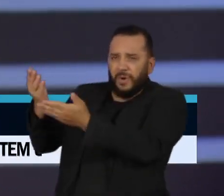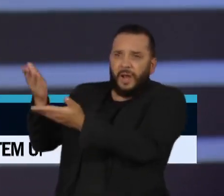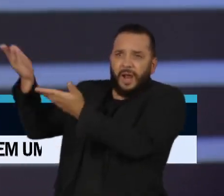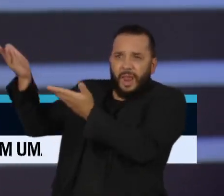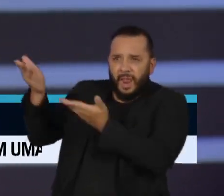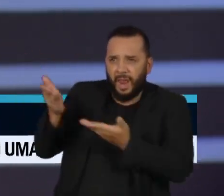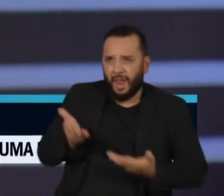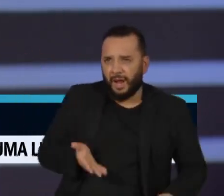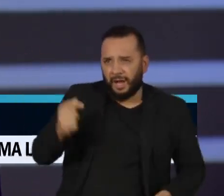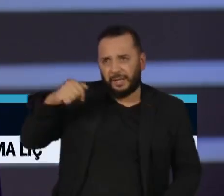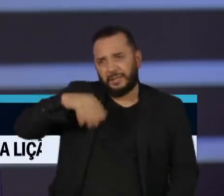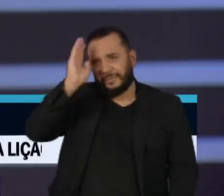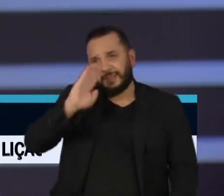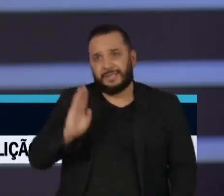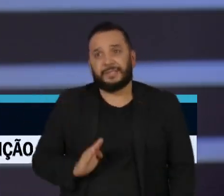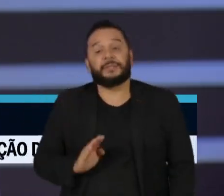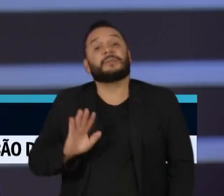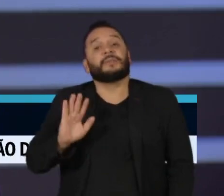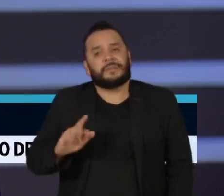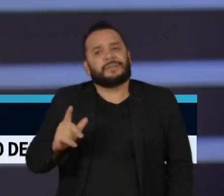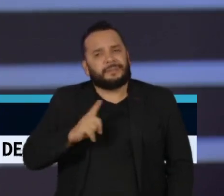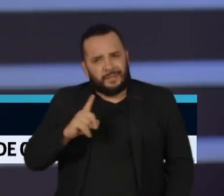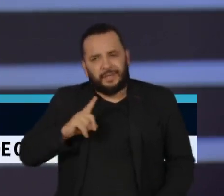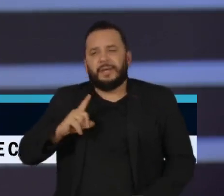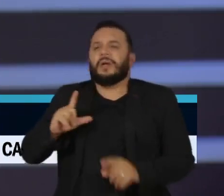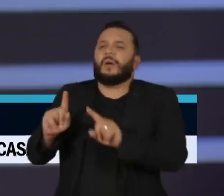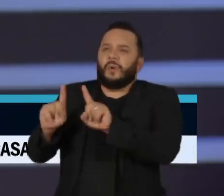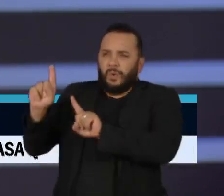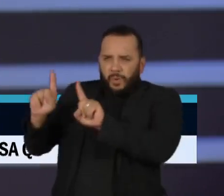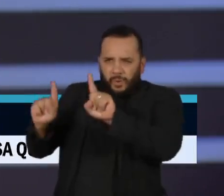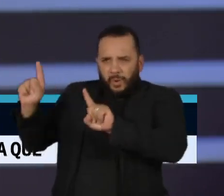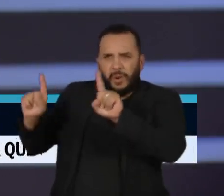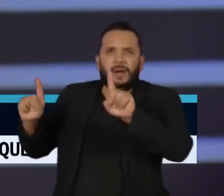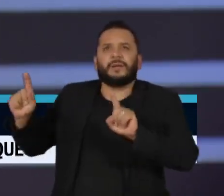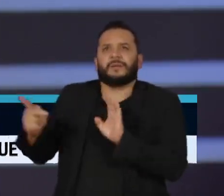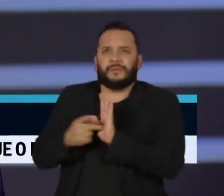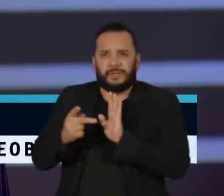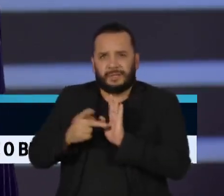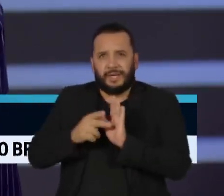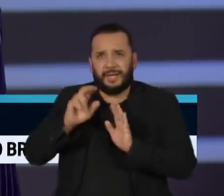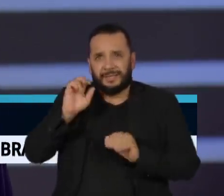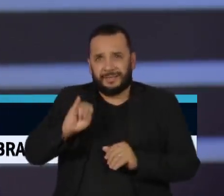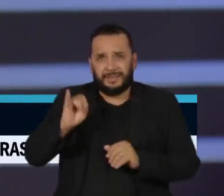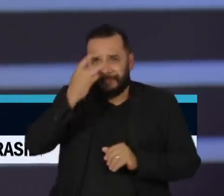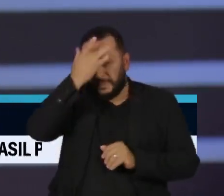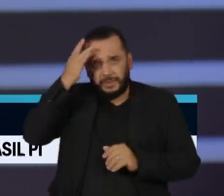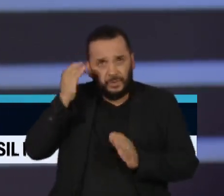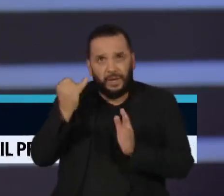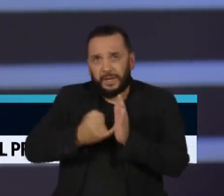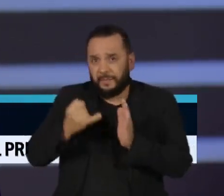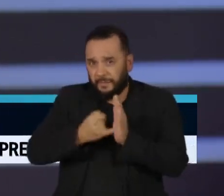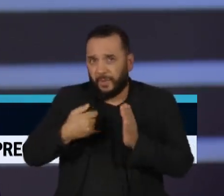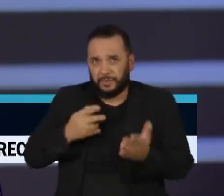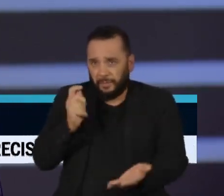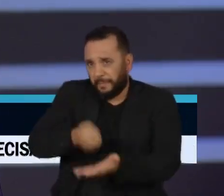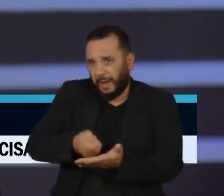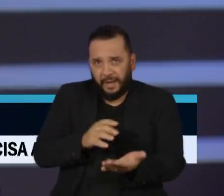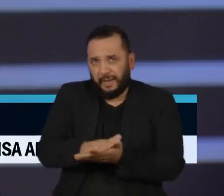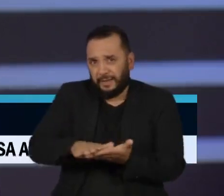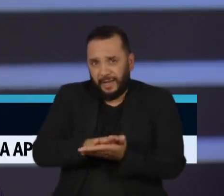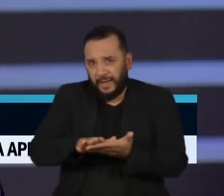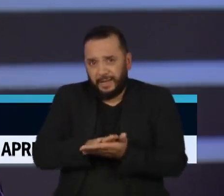tem uma questão concorrencial por trás, porque todo aquele que não paga um imposto ou arranja